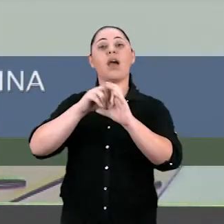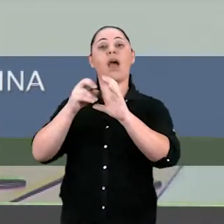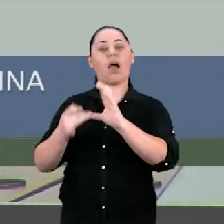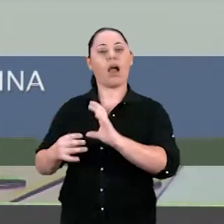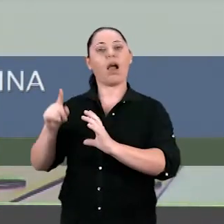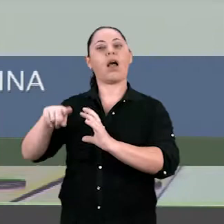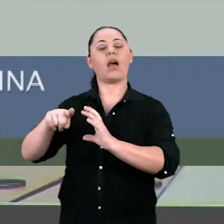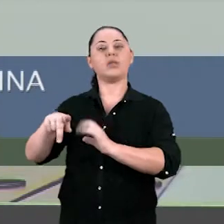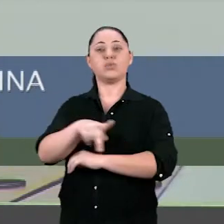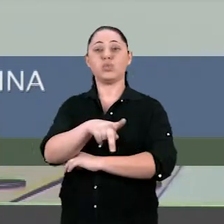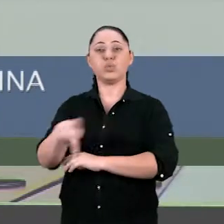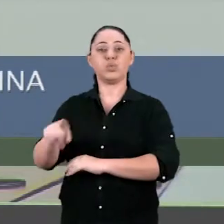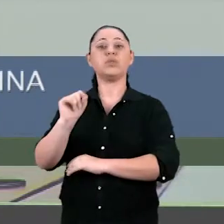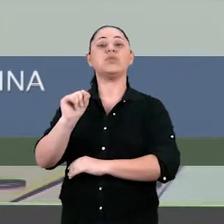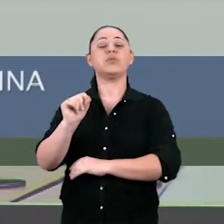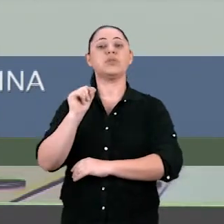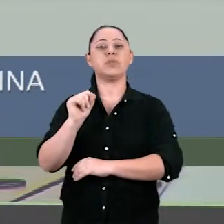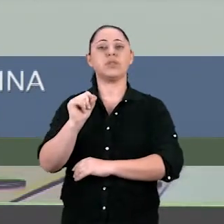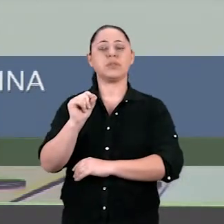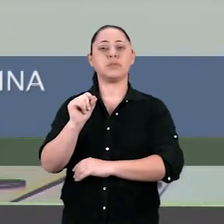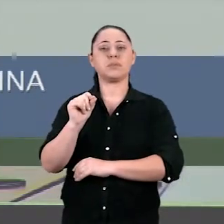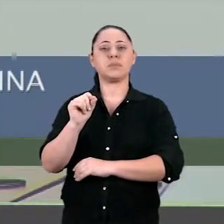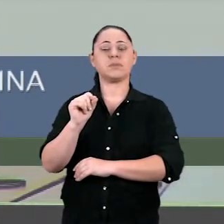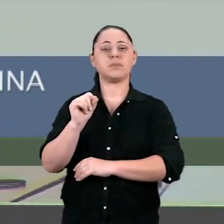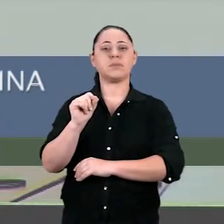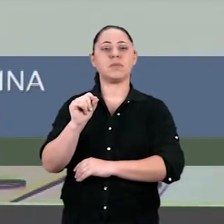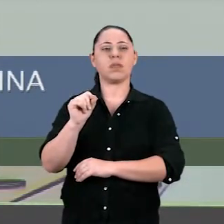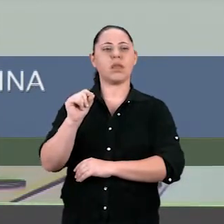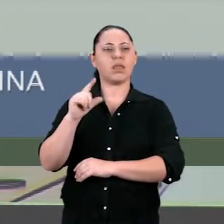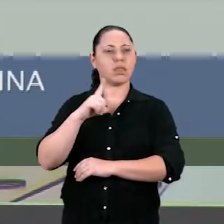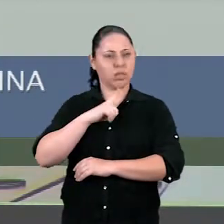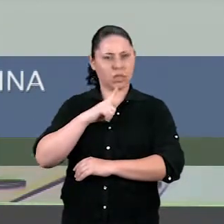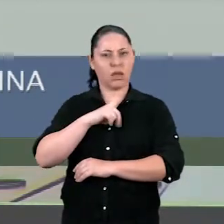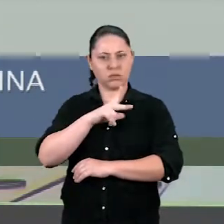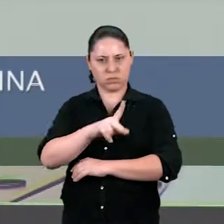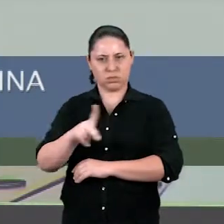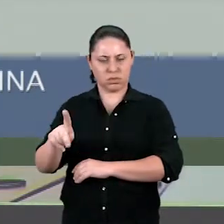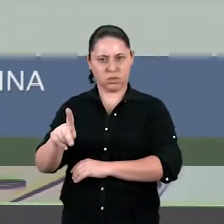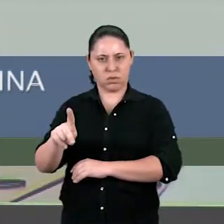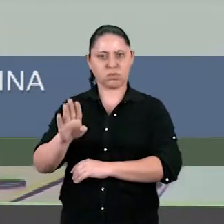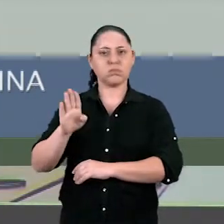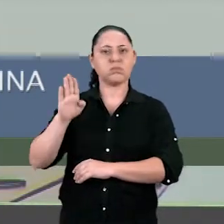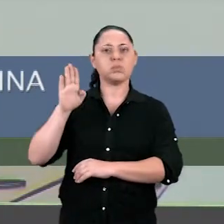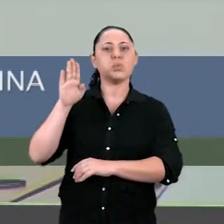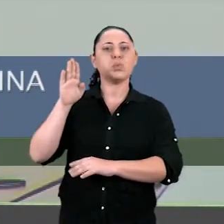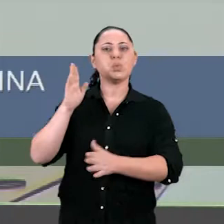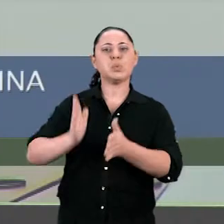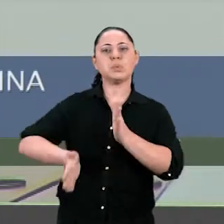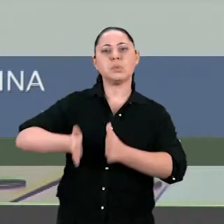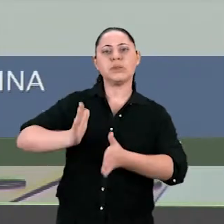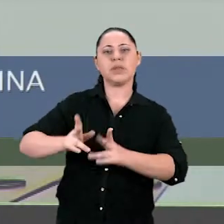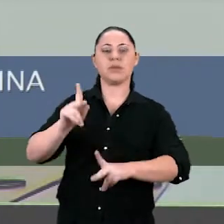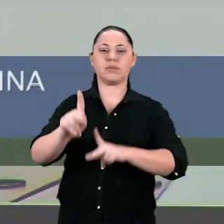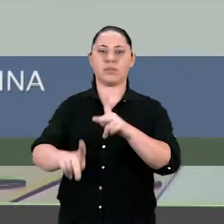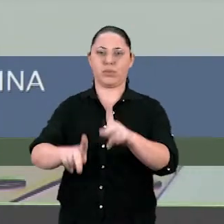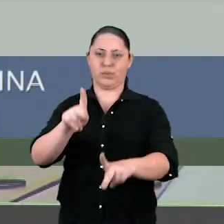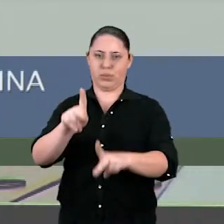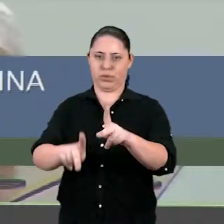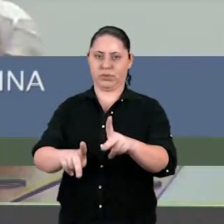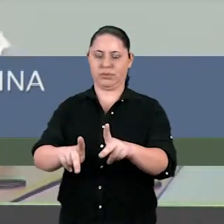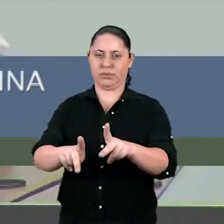com que o presidente ele tenha um mandato popular, que ele tenha nesse impasse que ele